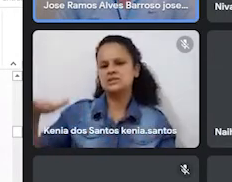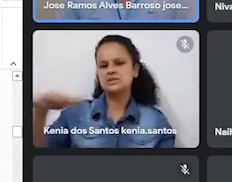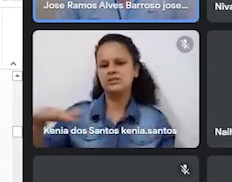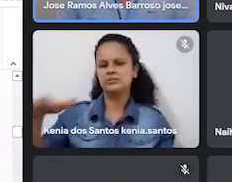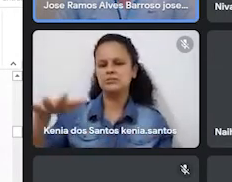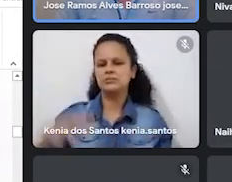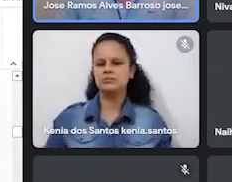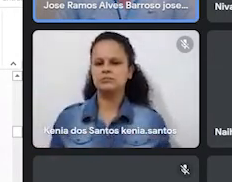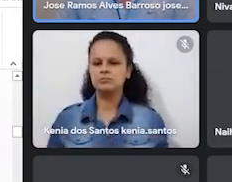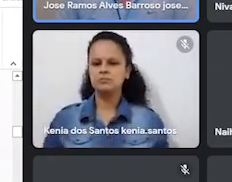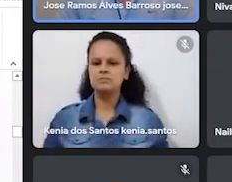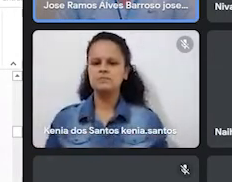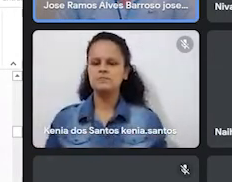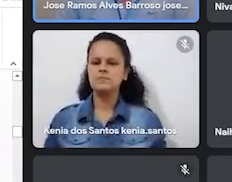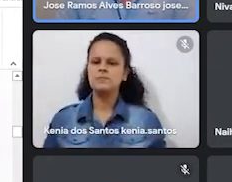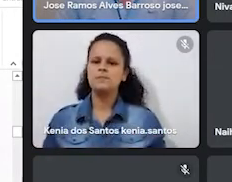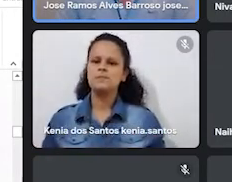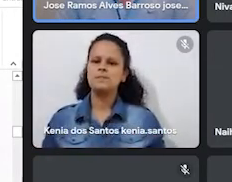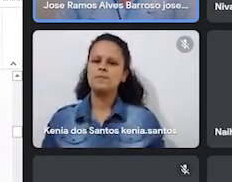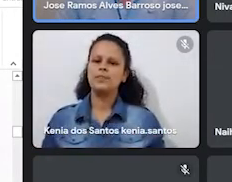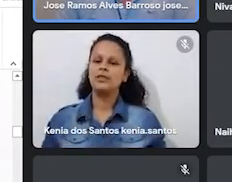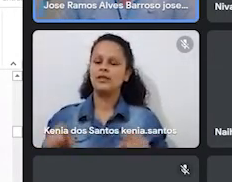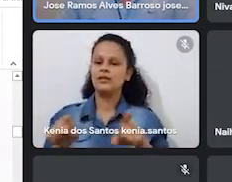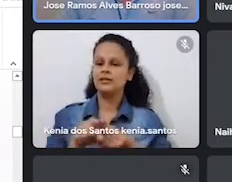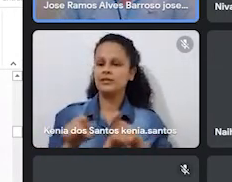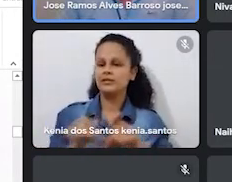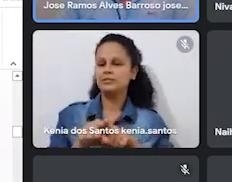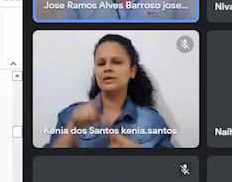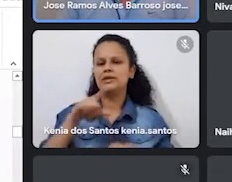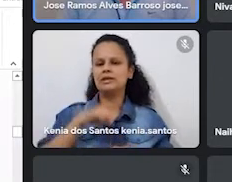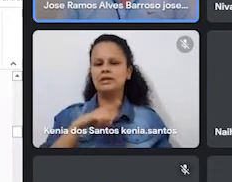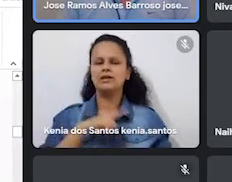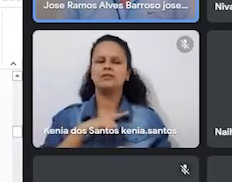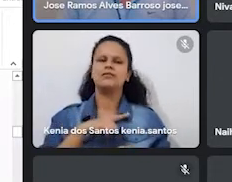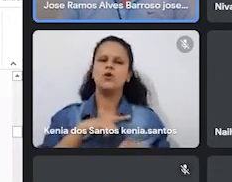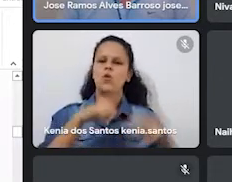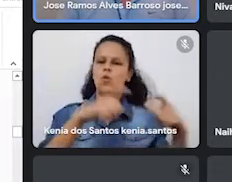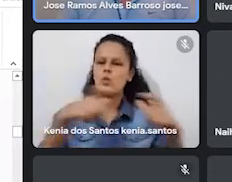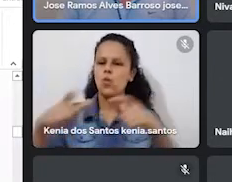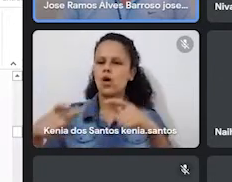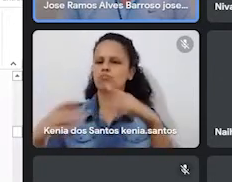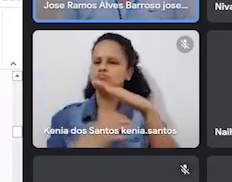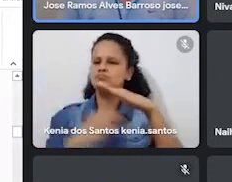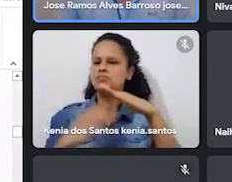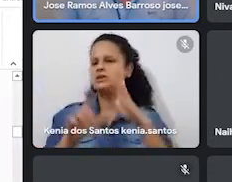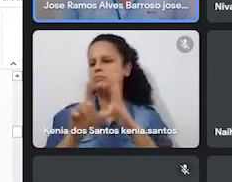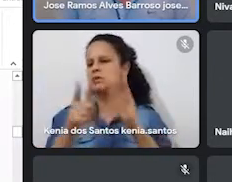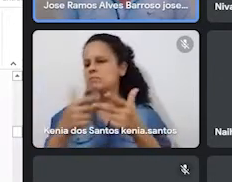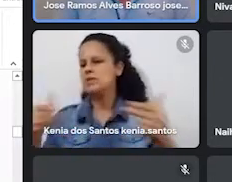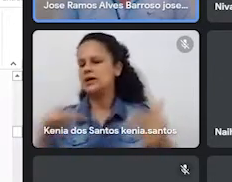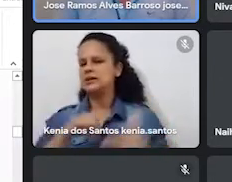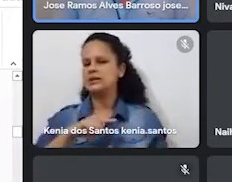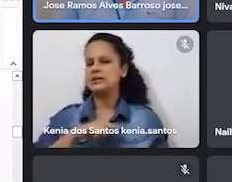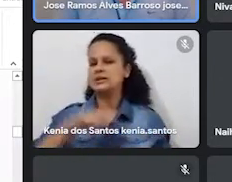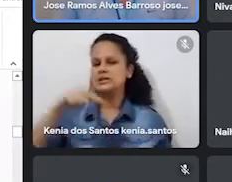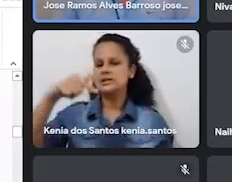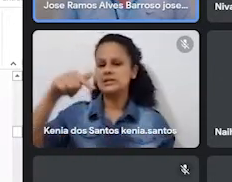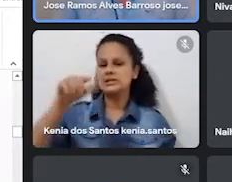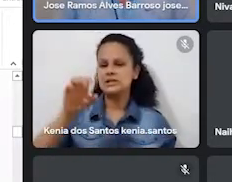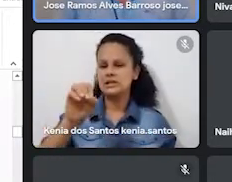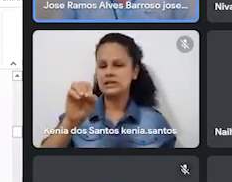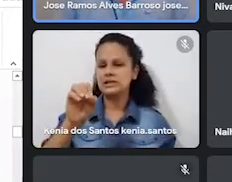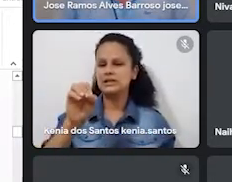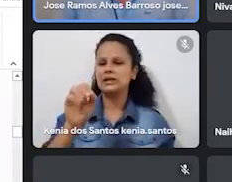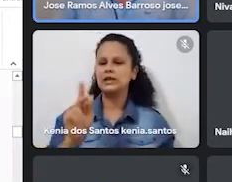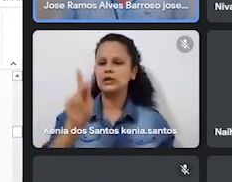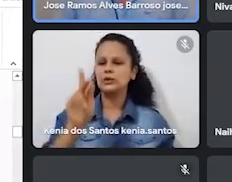Os estabelecimentos com carga instalada superior a 75 kW devem construir e manter o prontuário